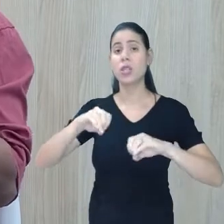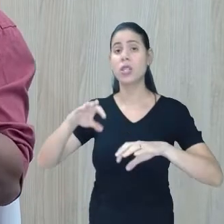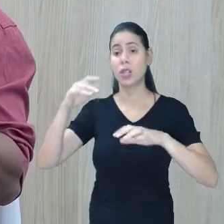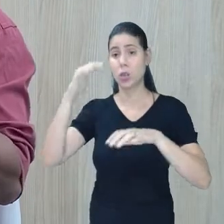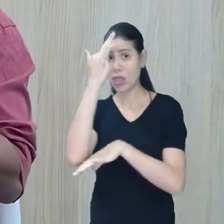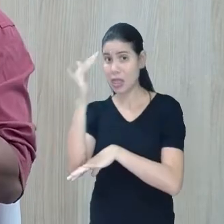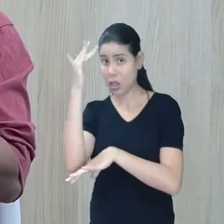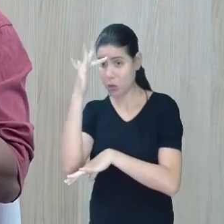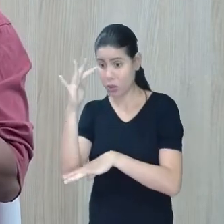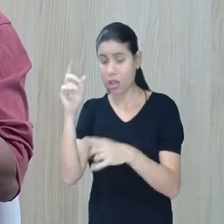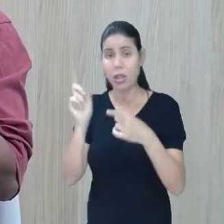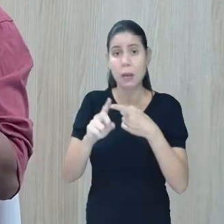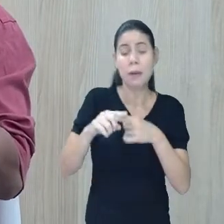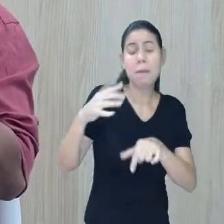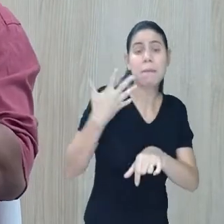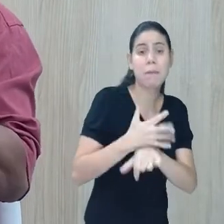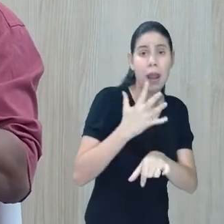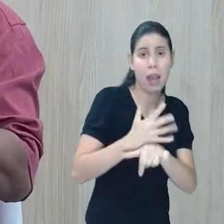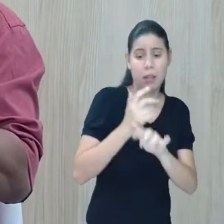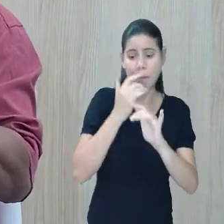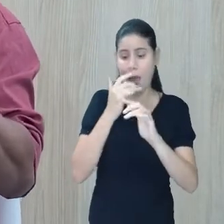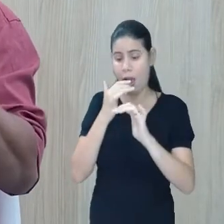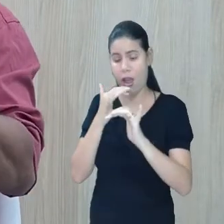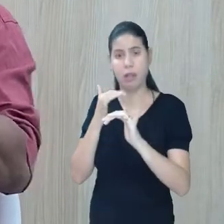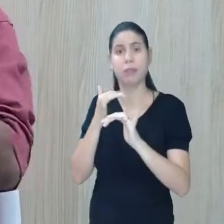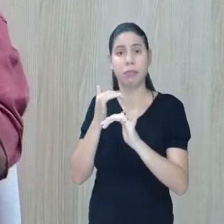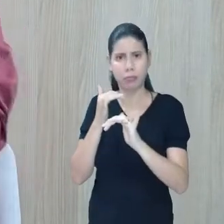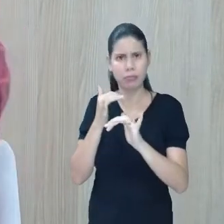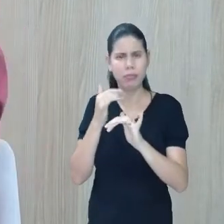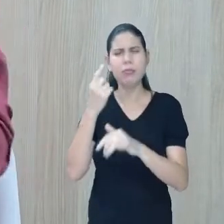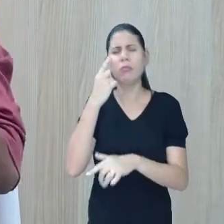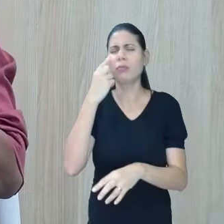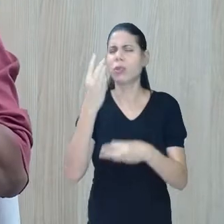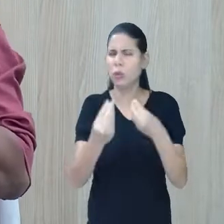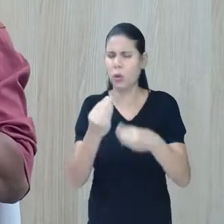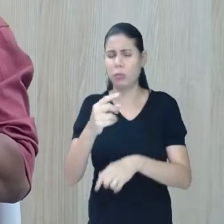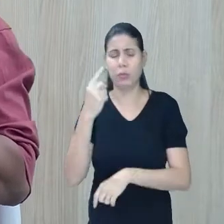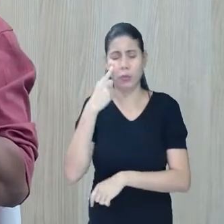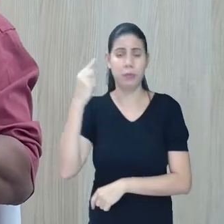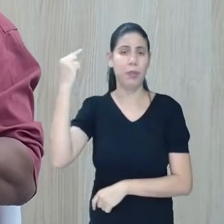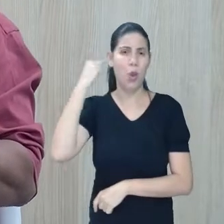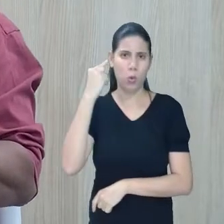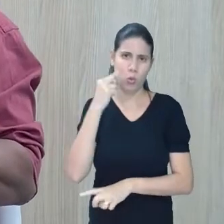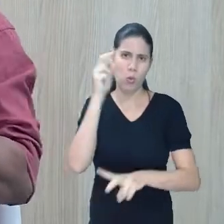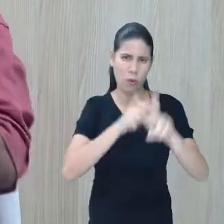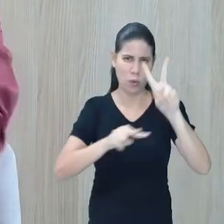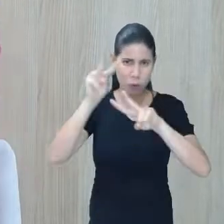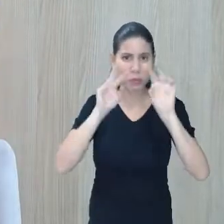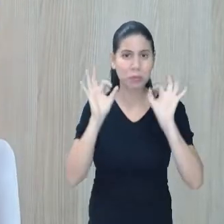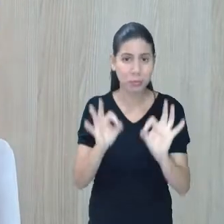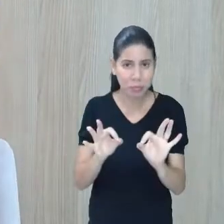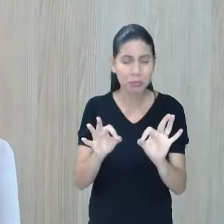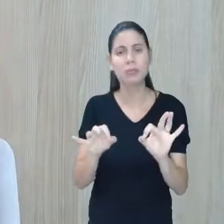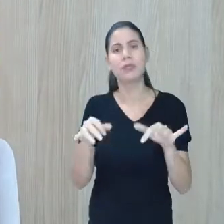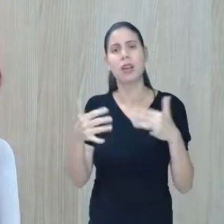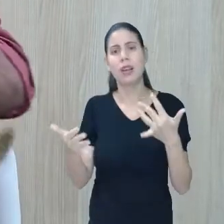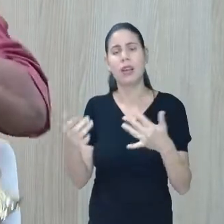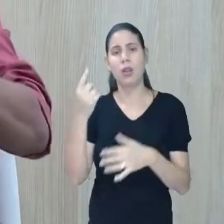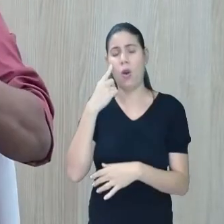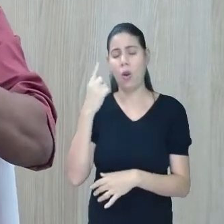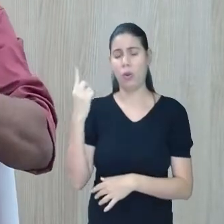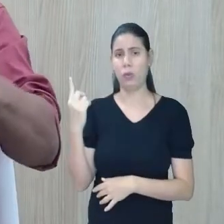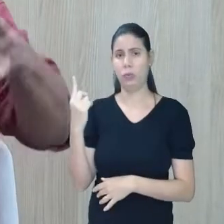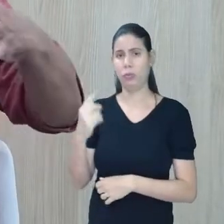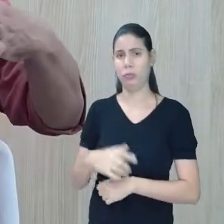e a prática do instrumento. Consiste no seguinte, o surdo geralmente são visuais. Sim. Então nessa posição aqui,